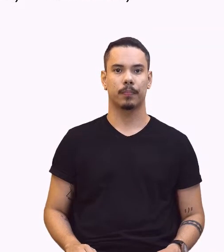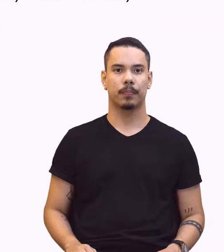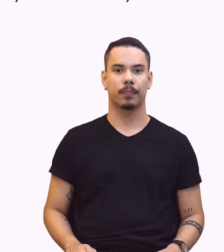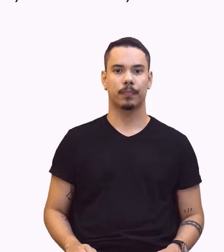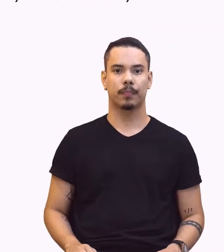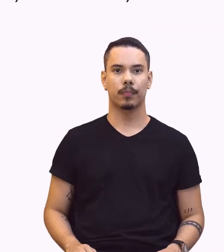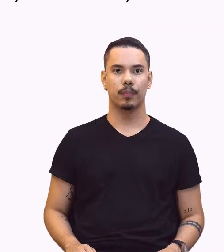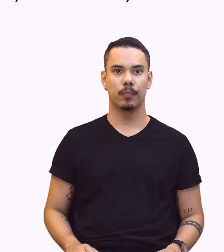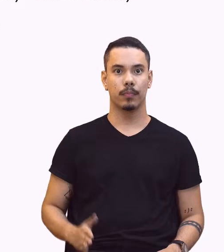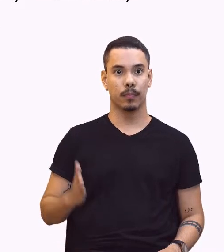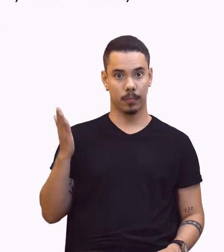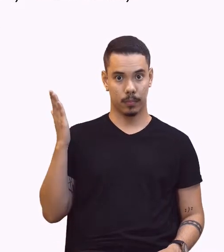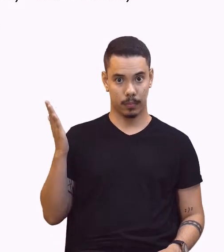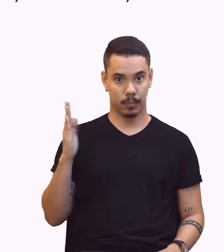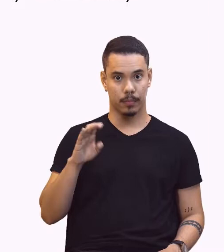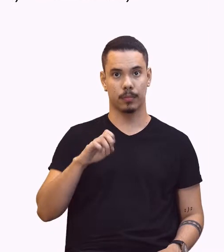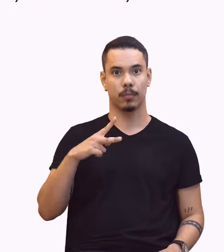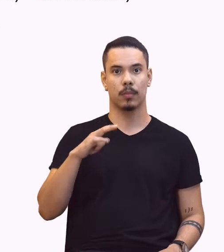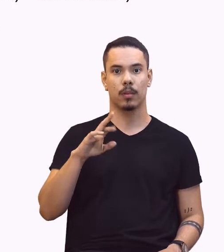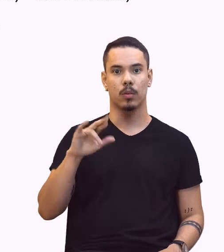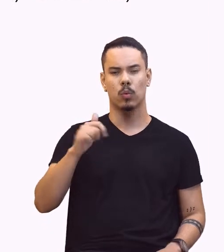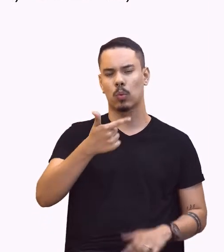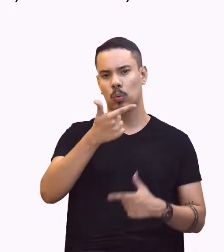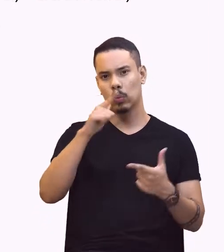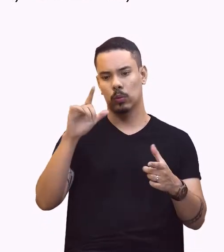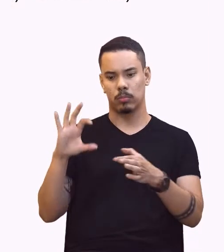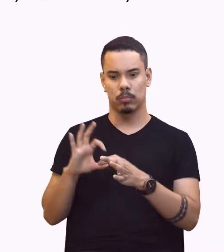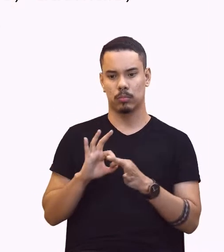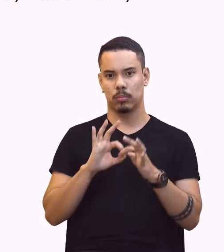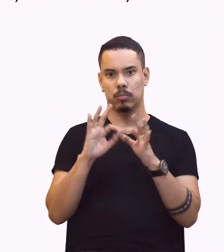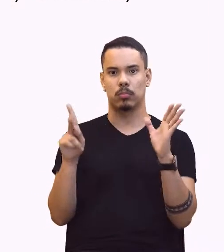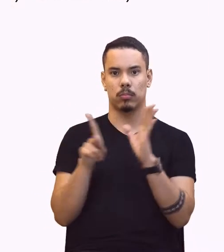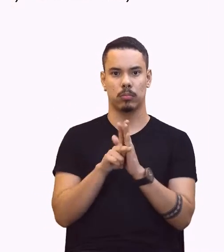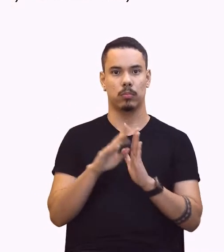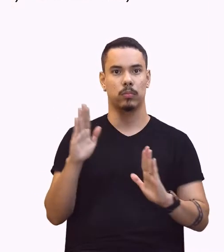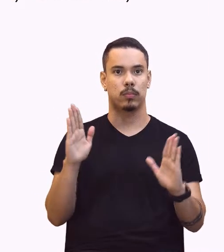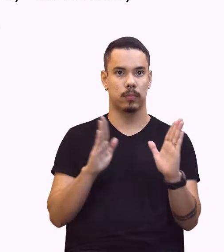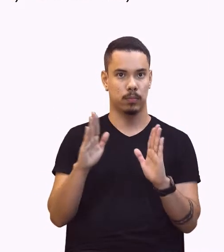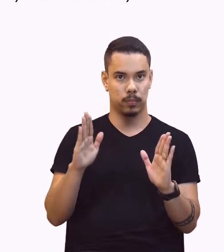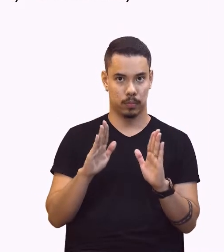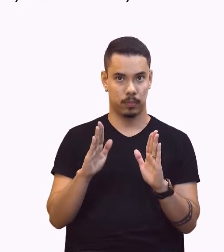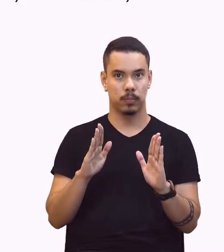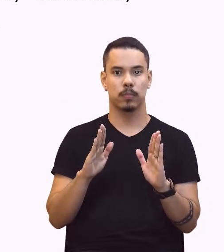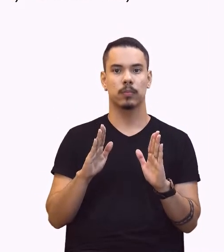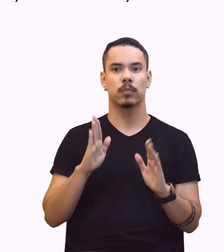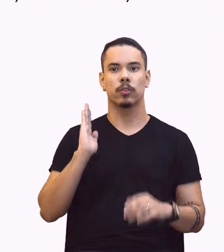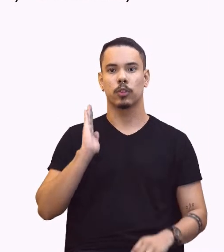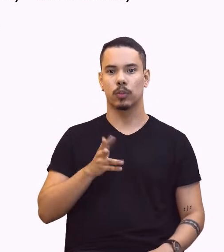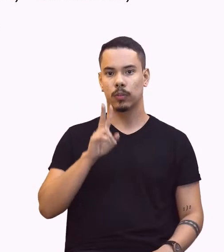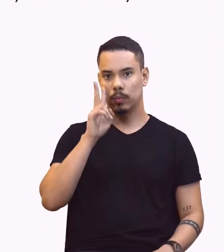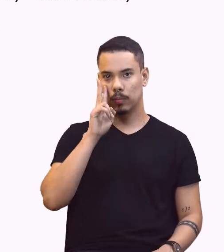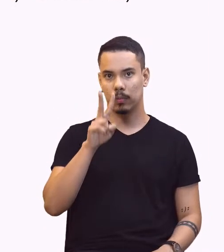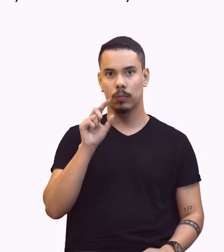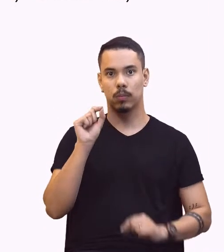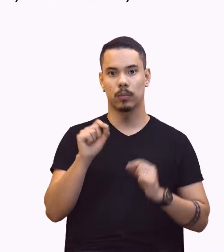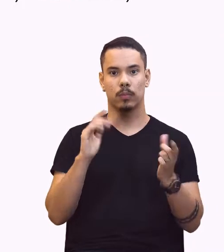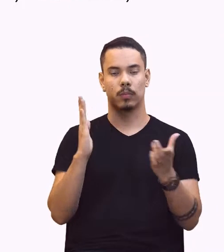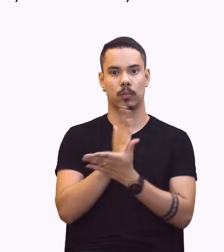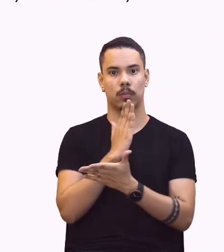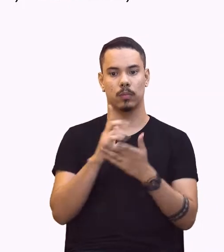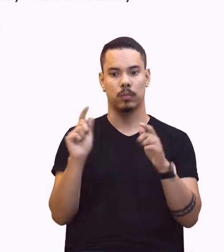o epicurismo e outras correntes daquele período, a gente viu há uns slides